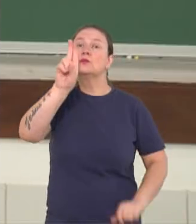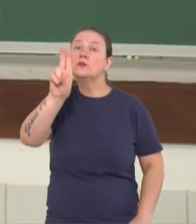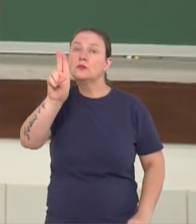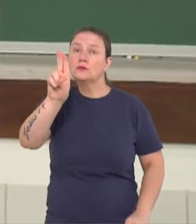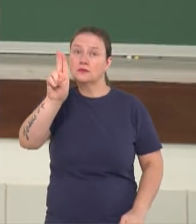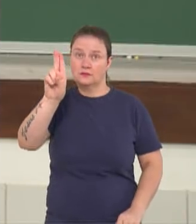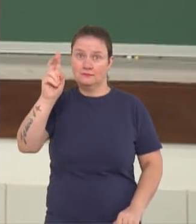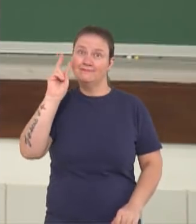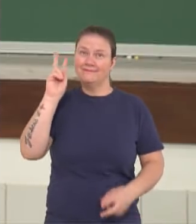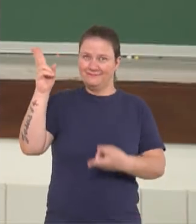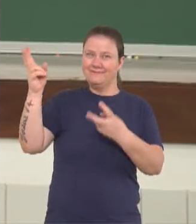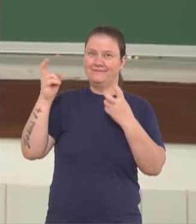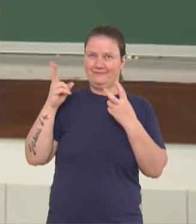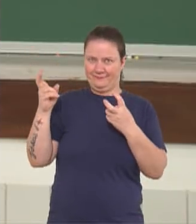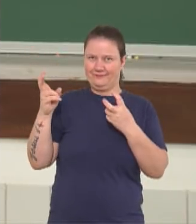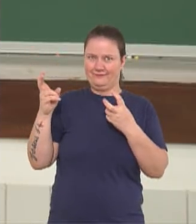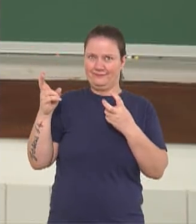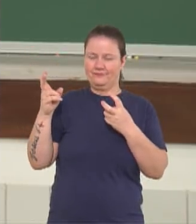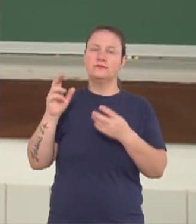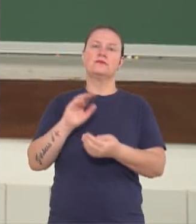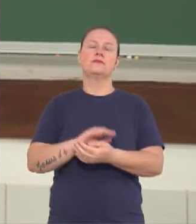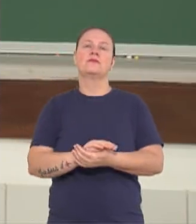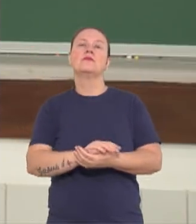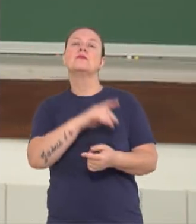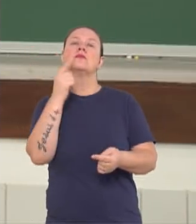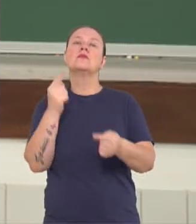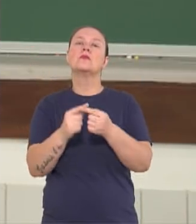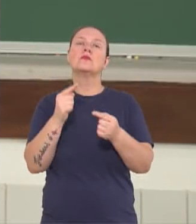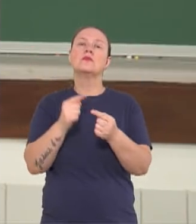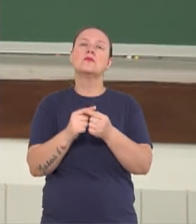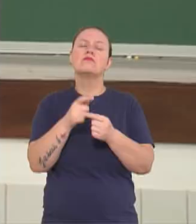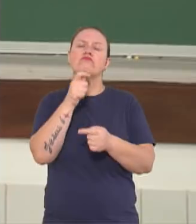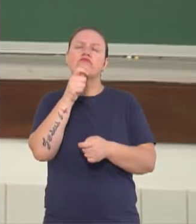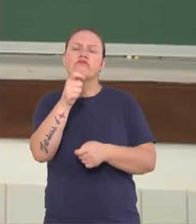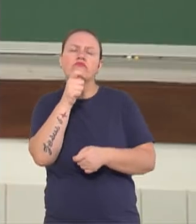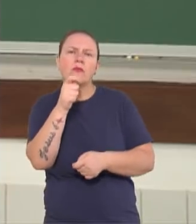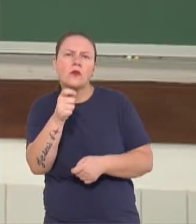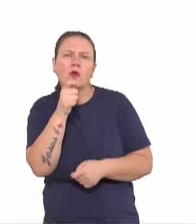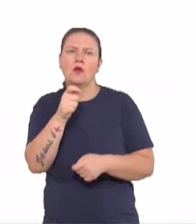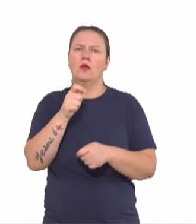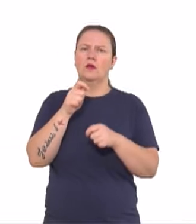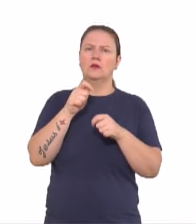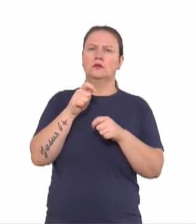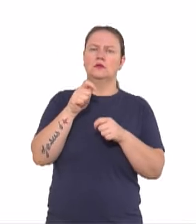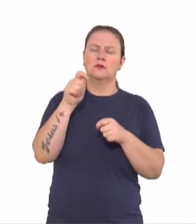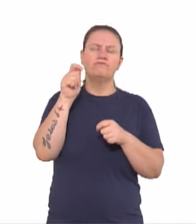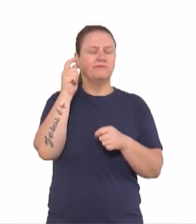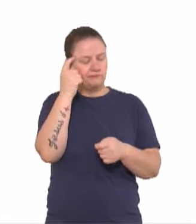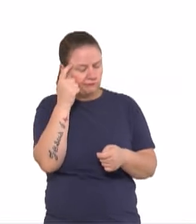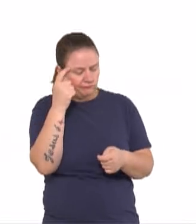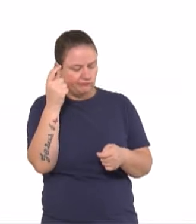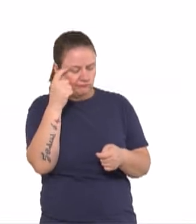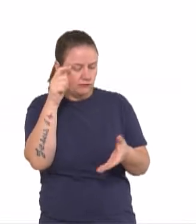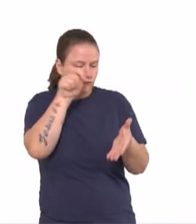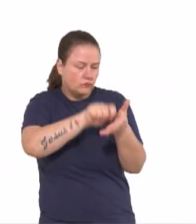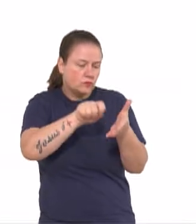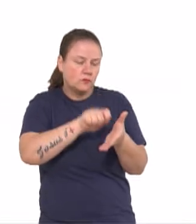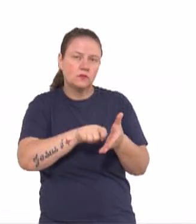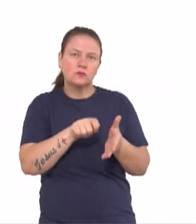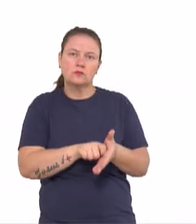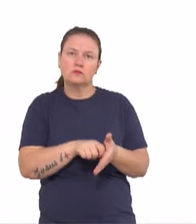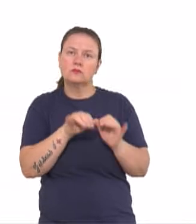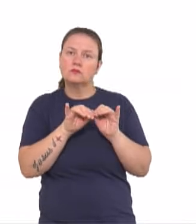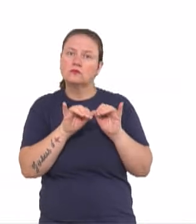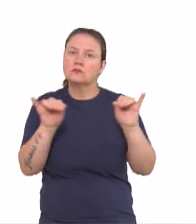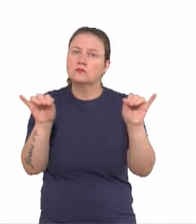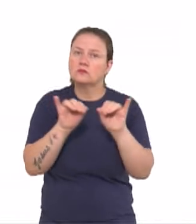estou trazendo esta notícia? Por que o jornalista, né? Por que alguém resolve escrever uma notícia? Né? Obviamente